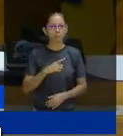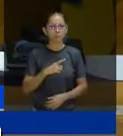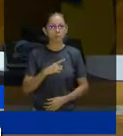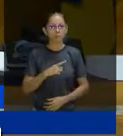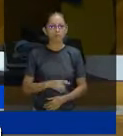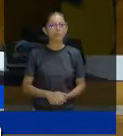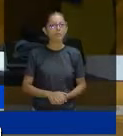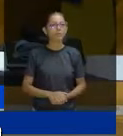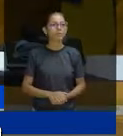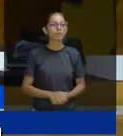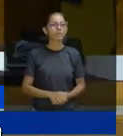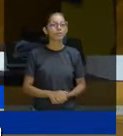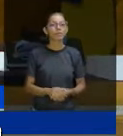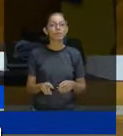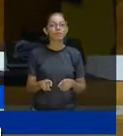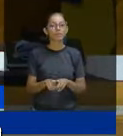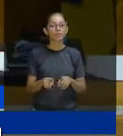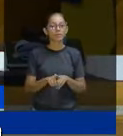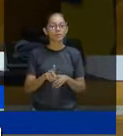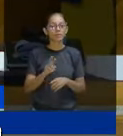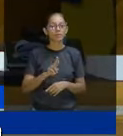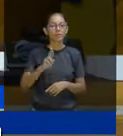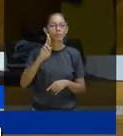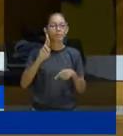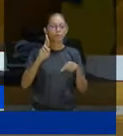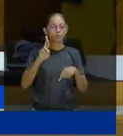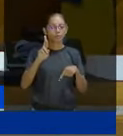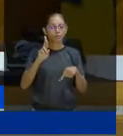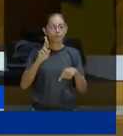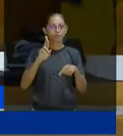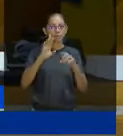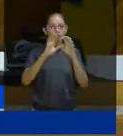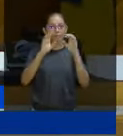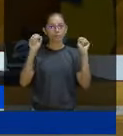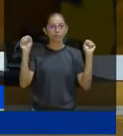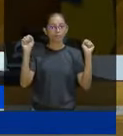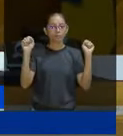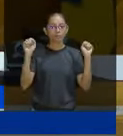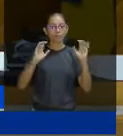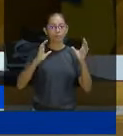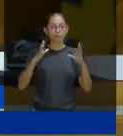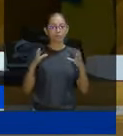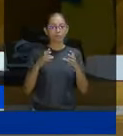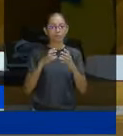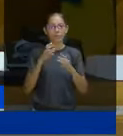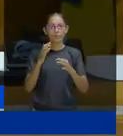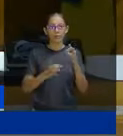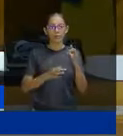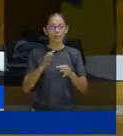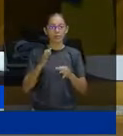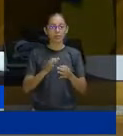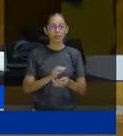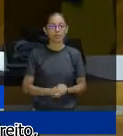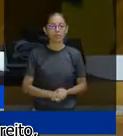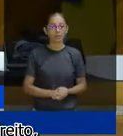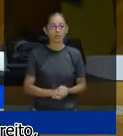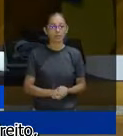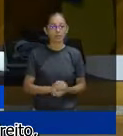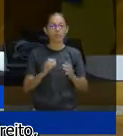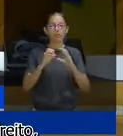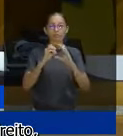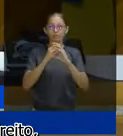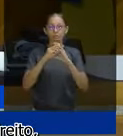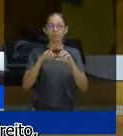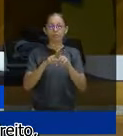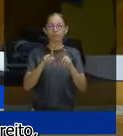ser representante nesta casa na classe dos juízes de direito, sentou aqui no TRE na